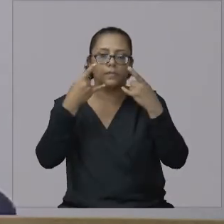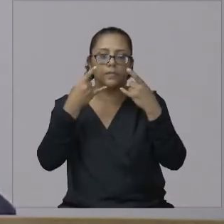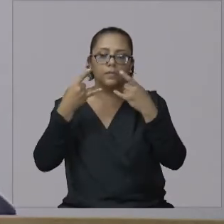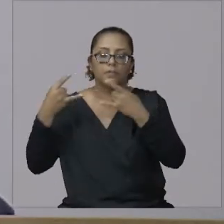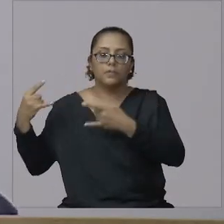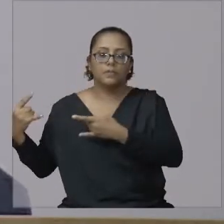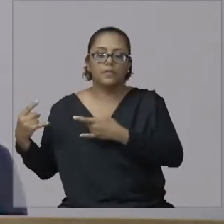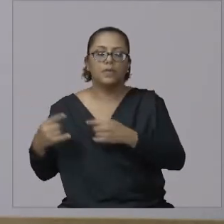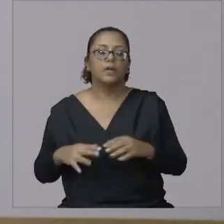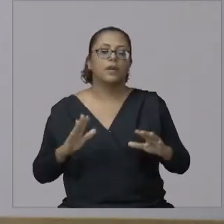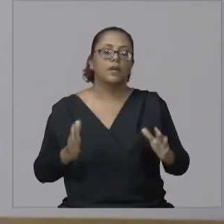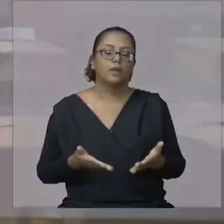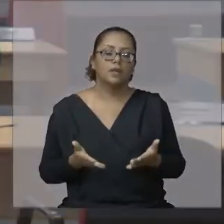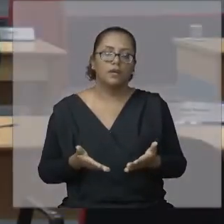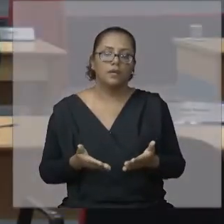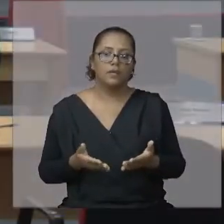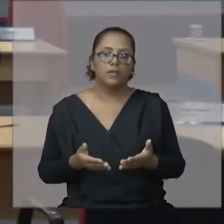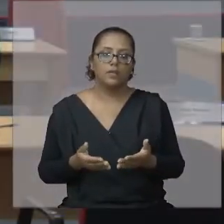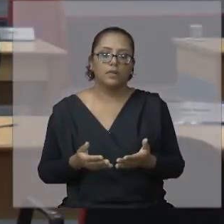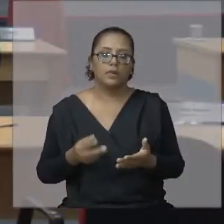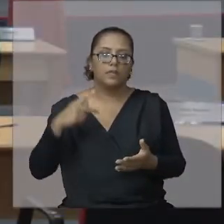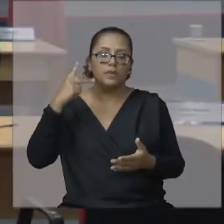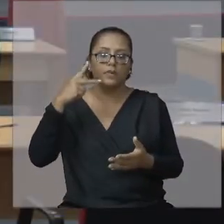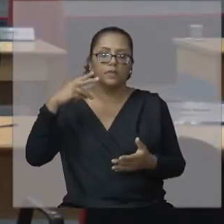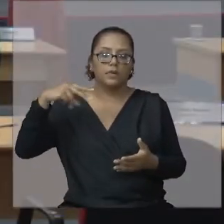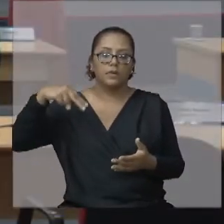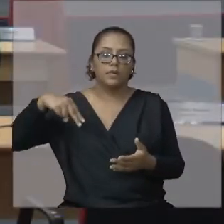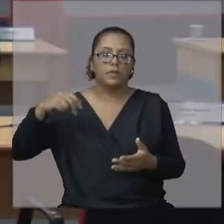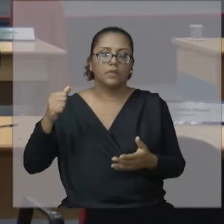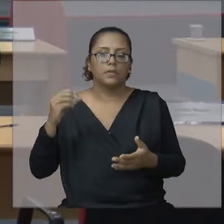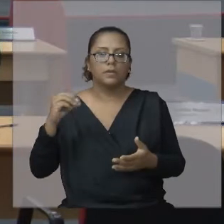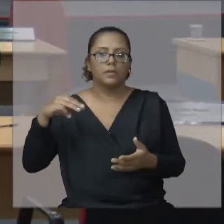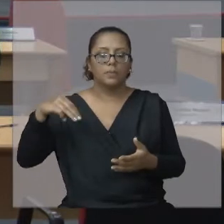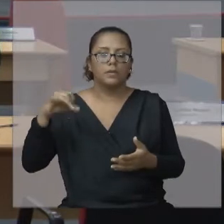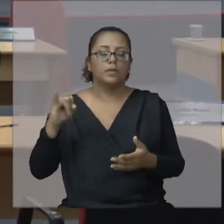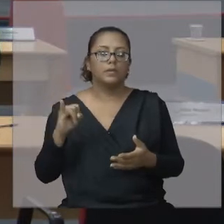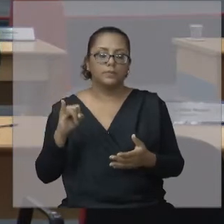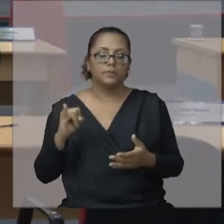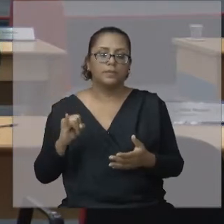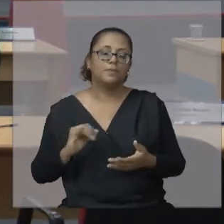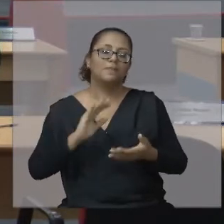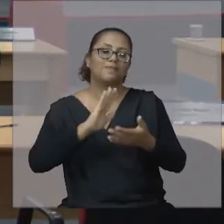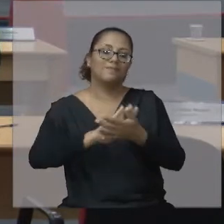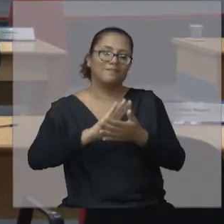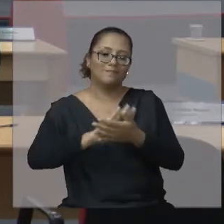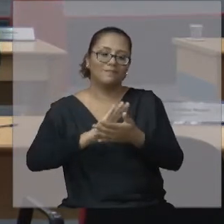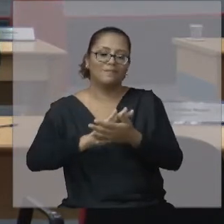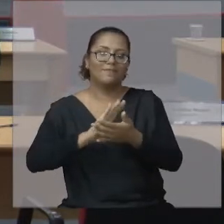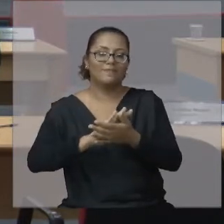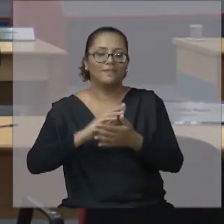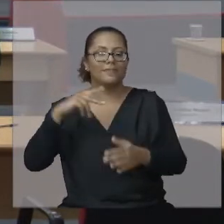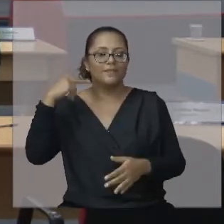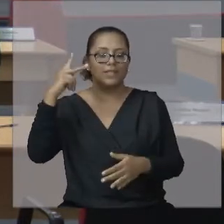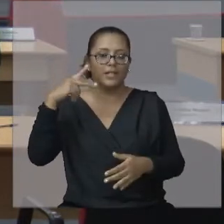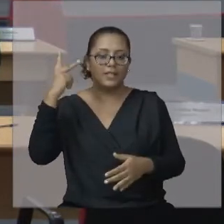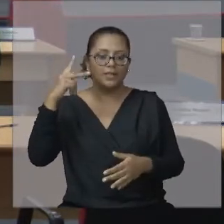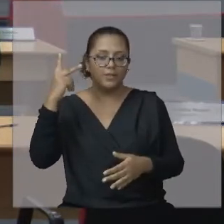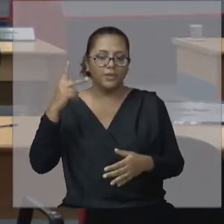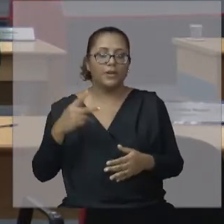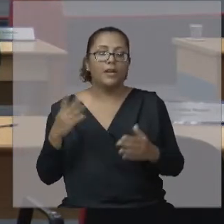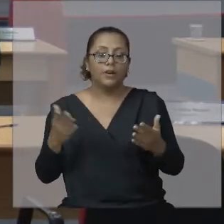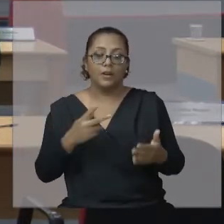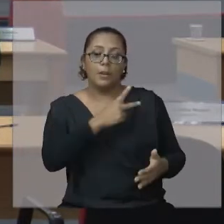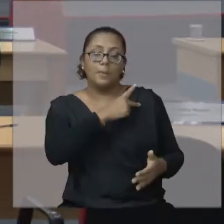Com a palavra, a vereadora Amélia Naomi. Também quero parabenizar o vereador Robertinho da Padaria pela eleição